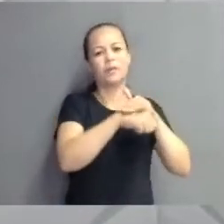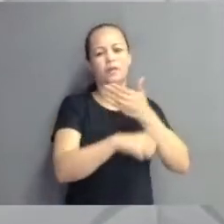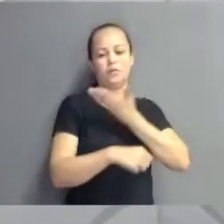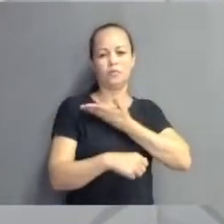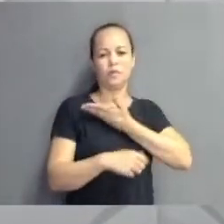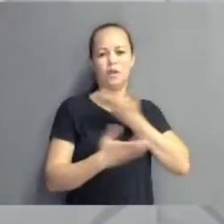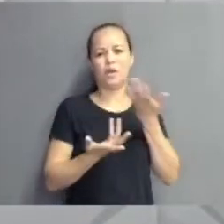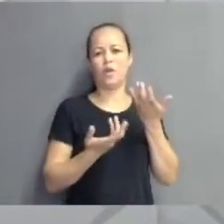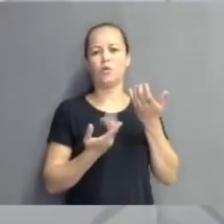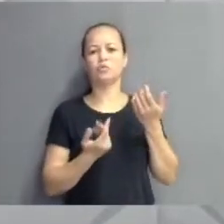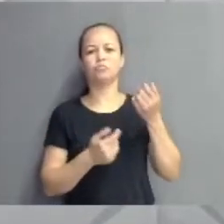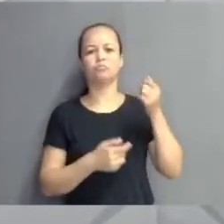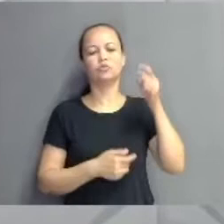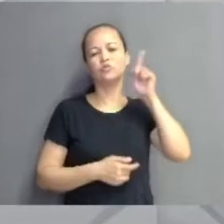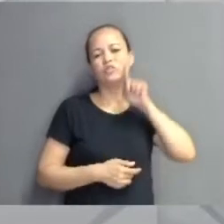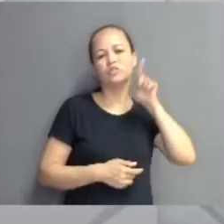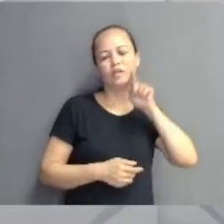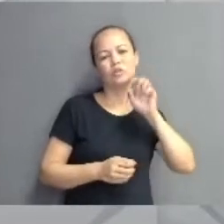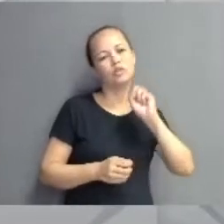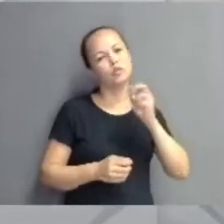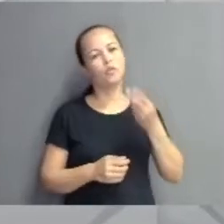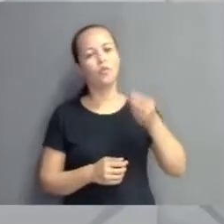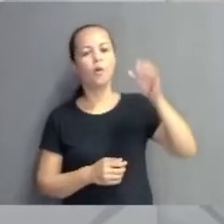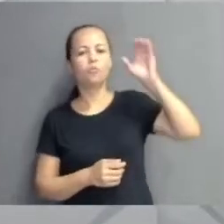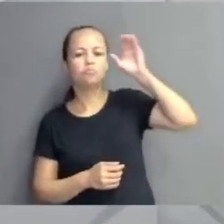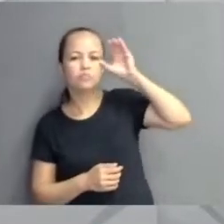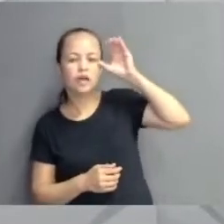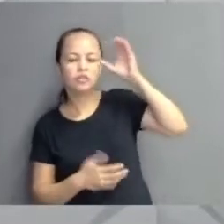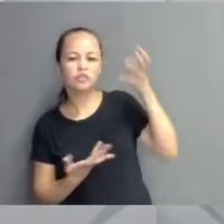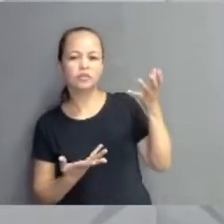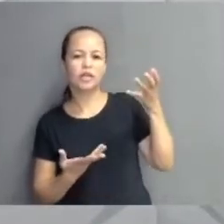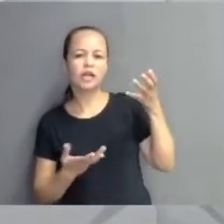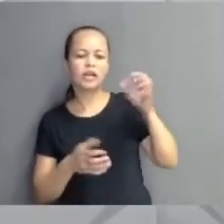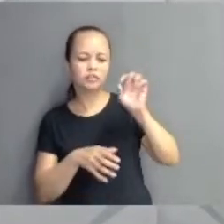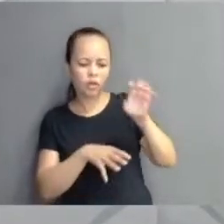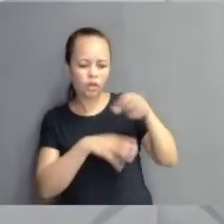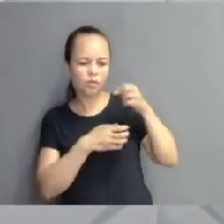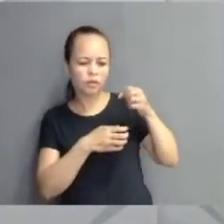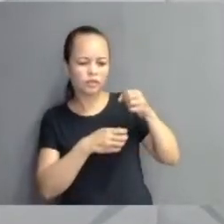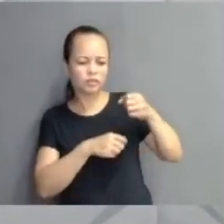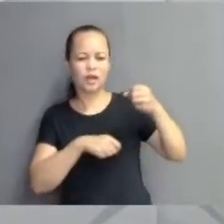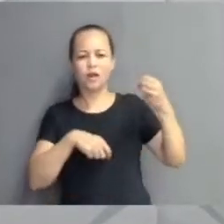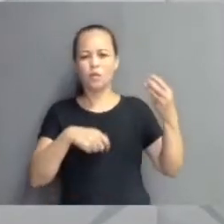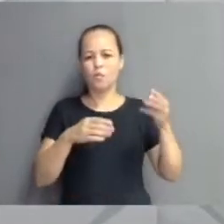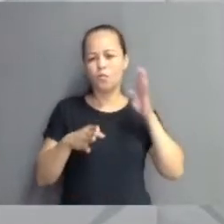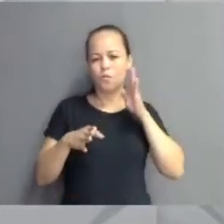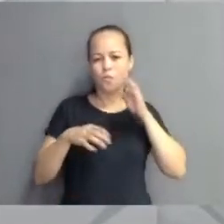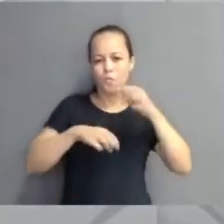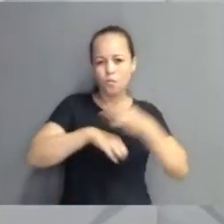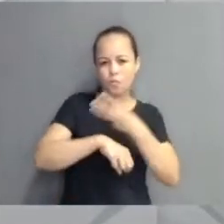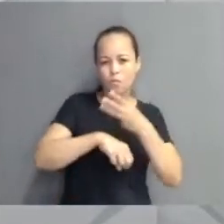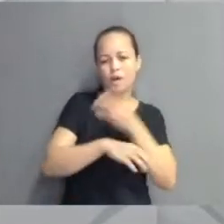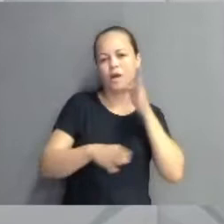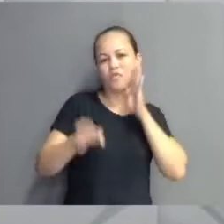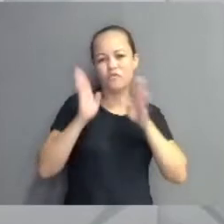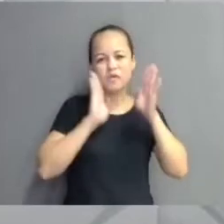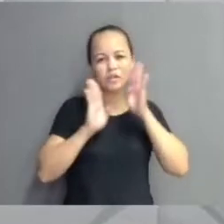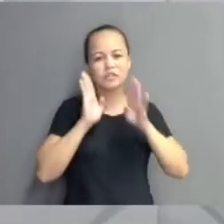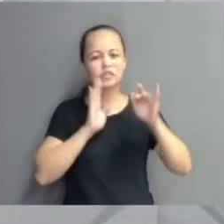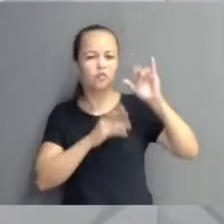China se forma bem rápida é só acessar o meu WhatsApp o meu Instagram o meu Facebook a